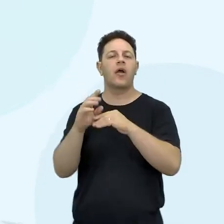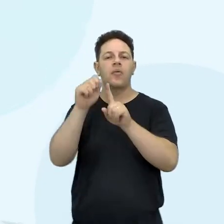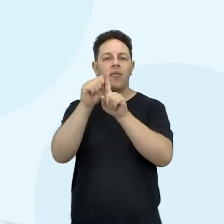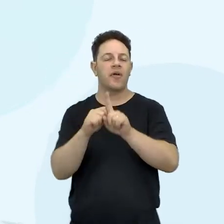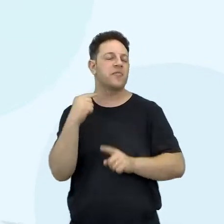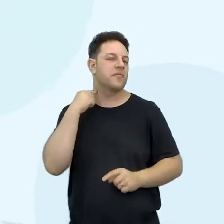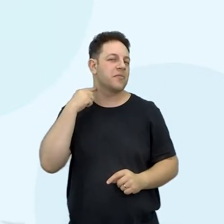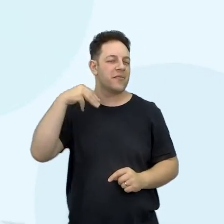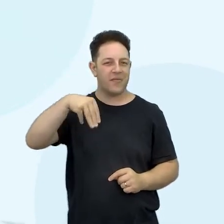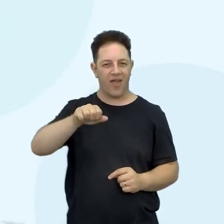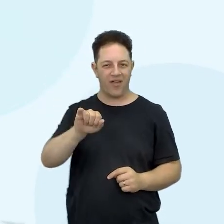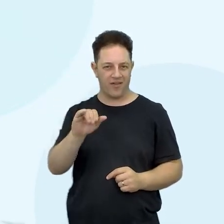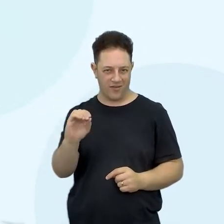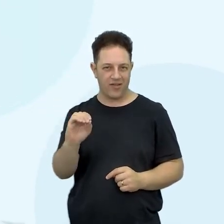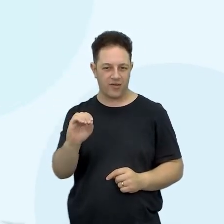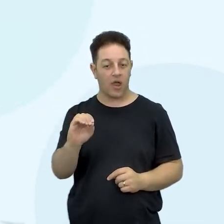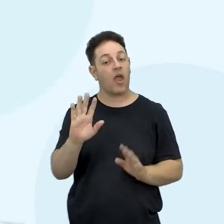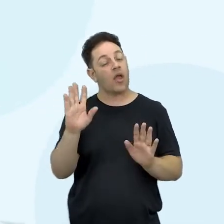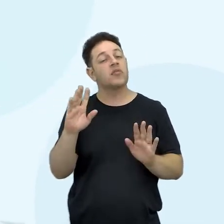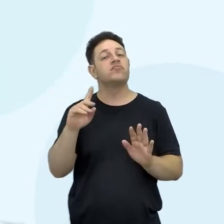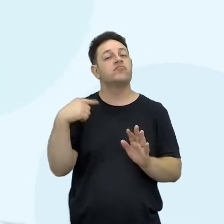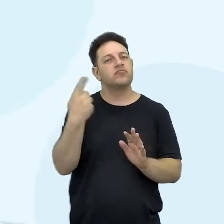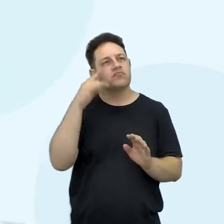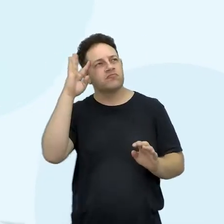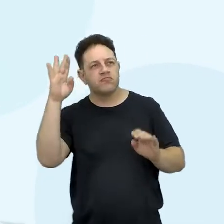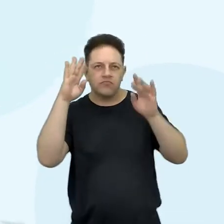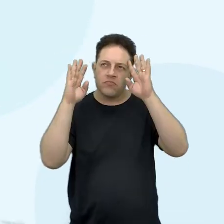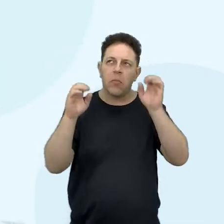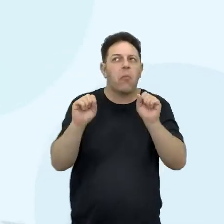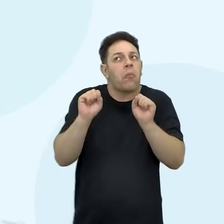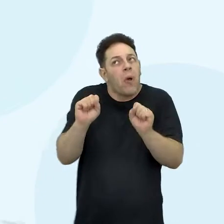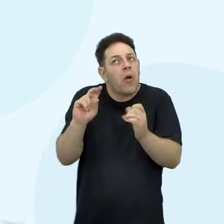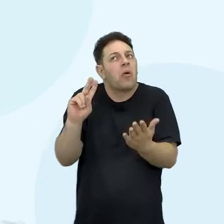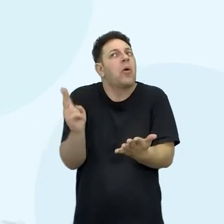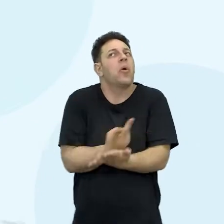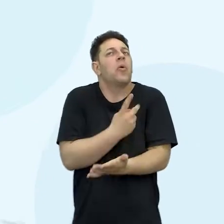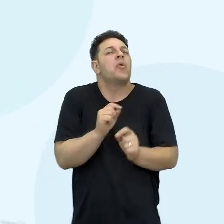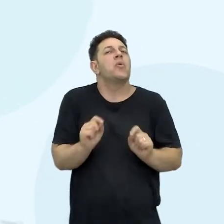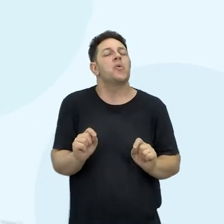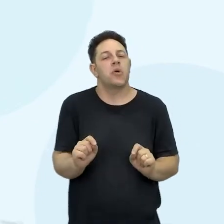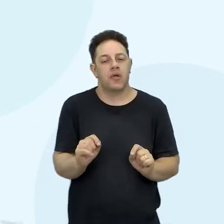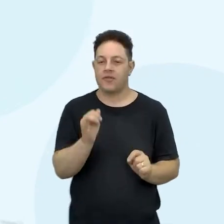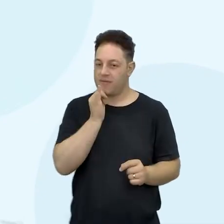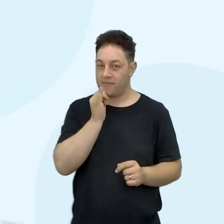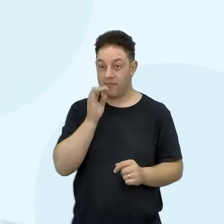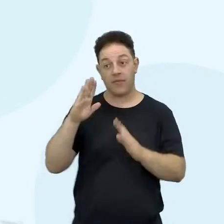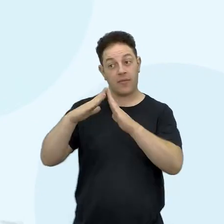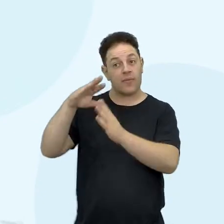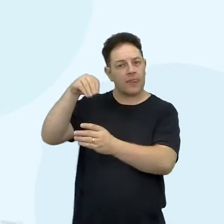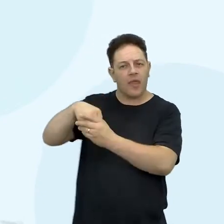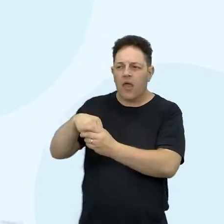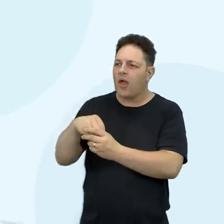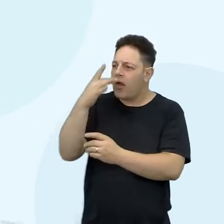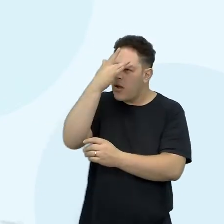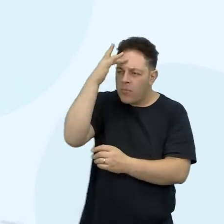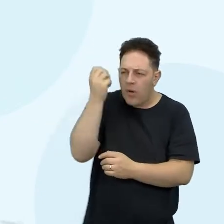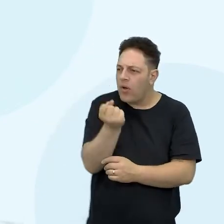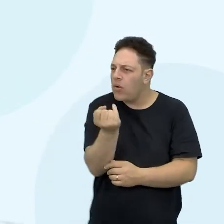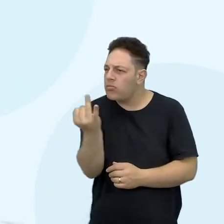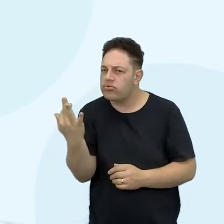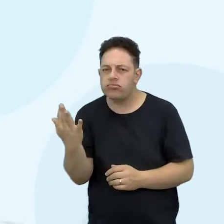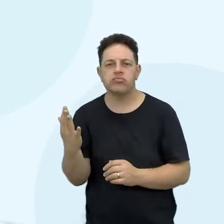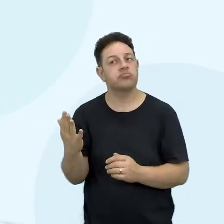gente levantou algumas hipóteses, né? O que será que aconteceu? Então, nesta casa, não aumentou o número de